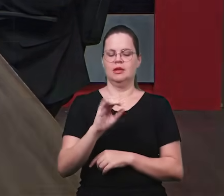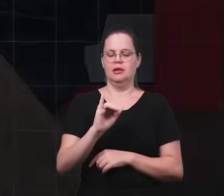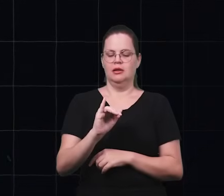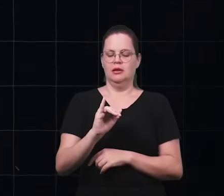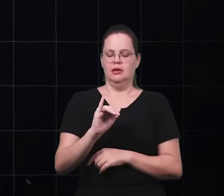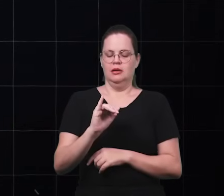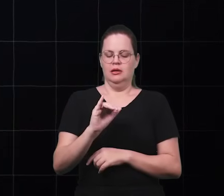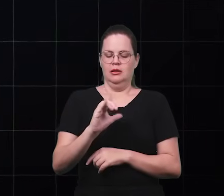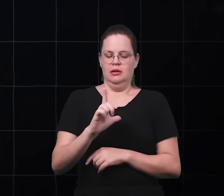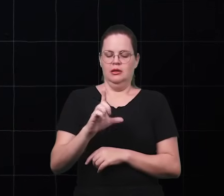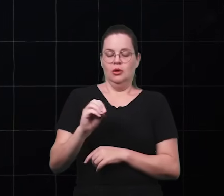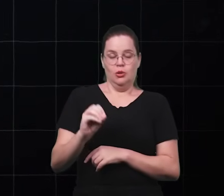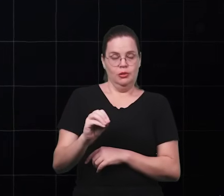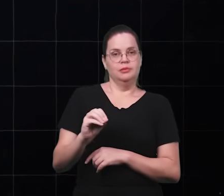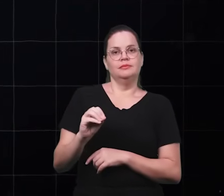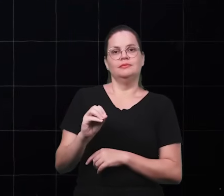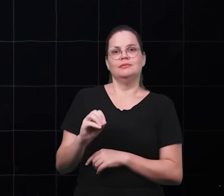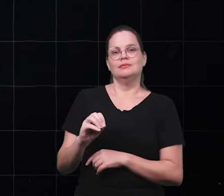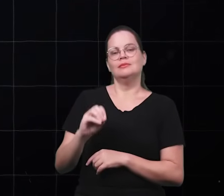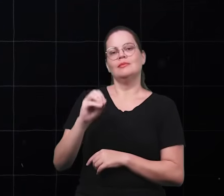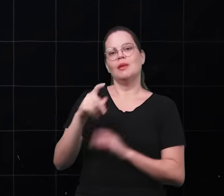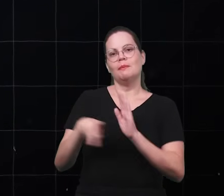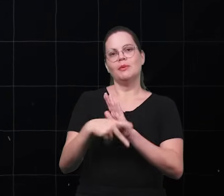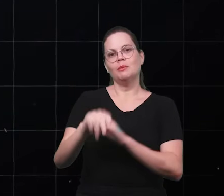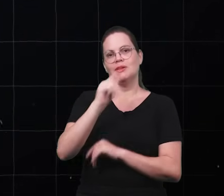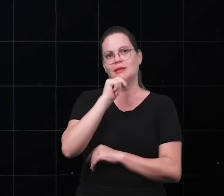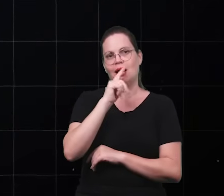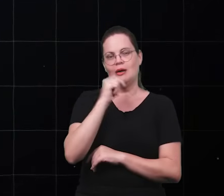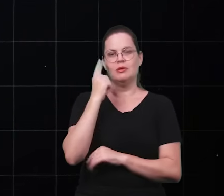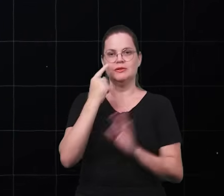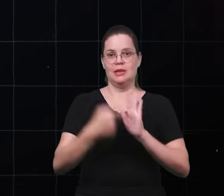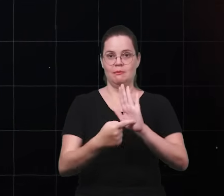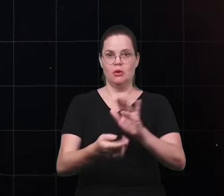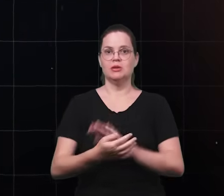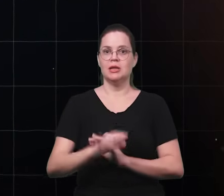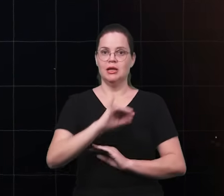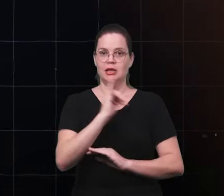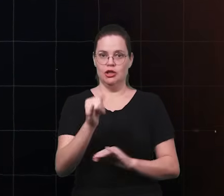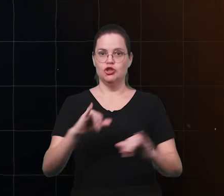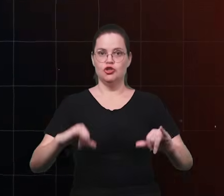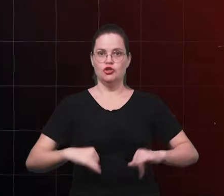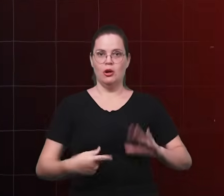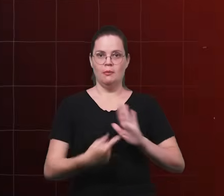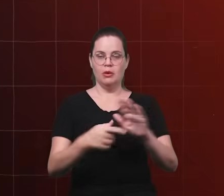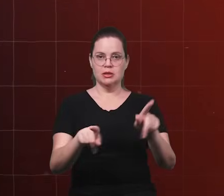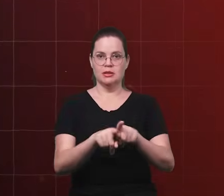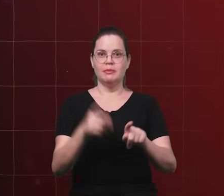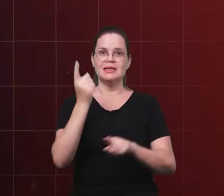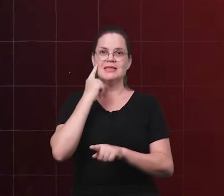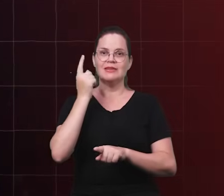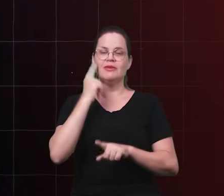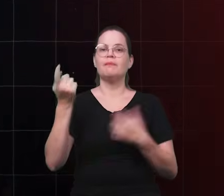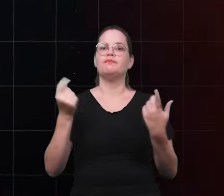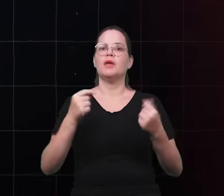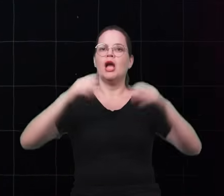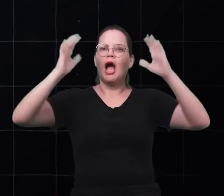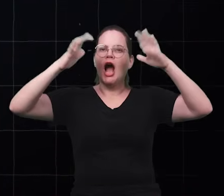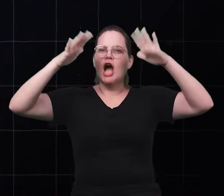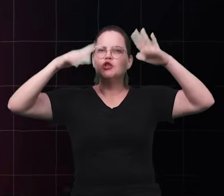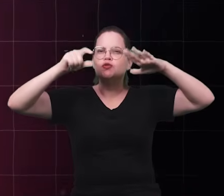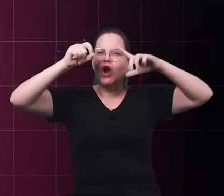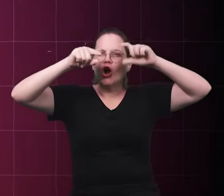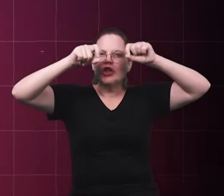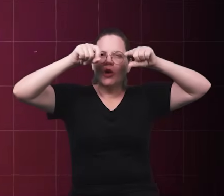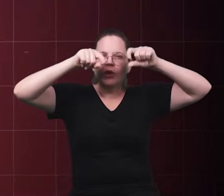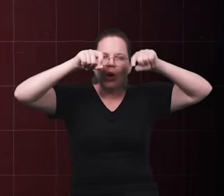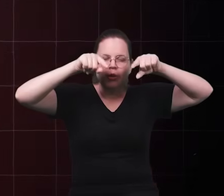Jó 36, versículo 27 e 28. Diz assim, olha, porque faz miúdas as gotas da água que derramam como